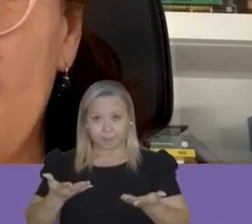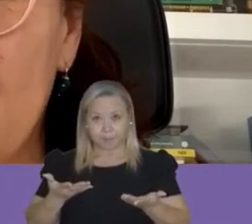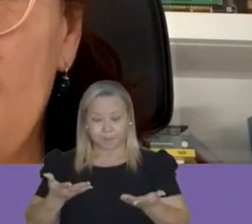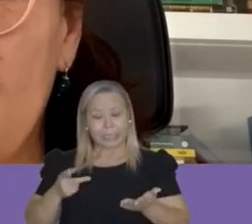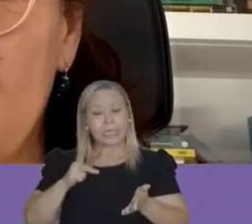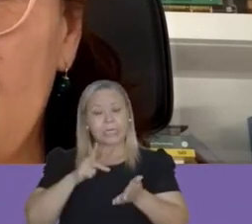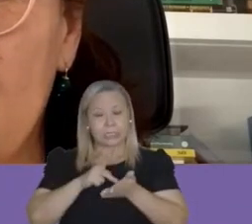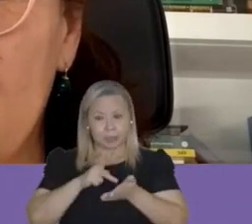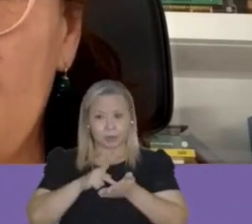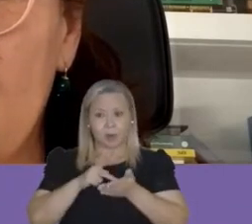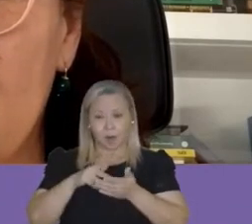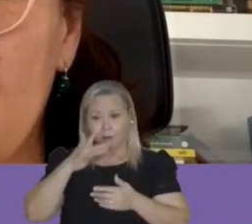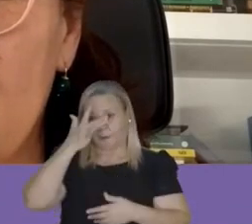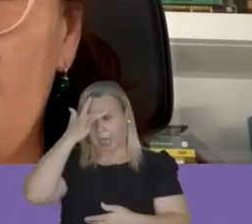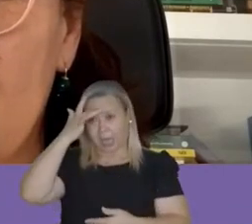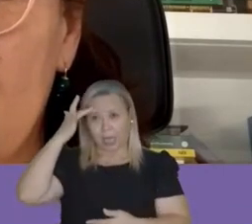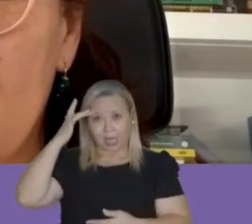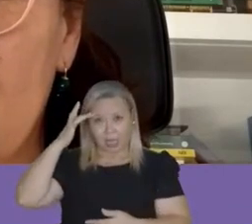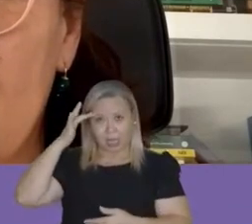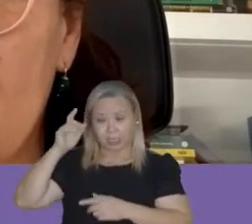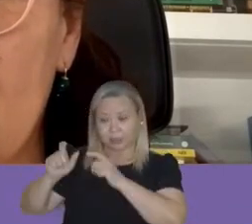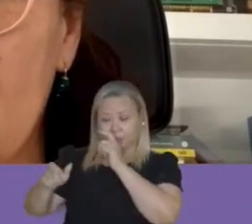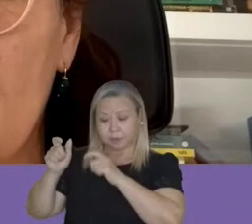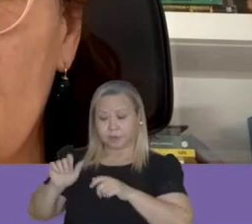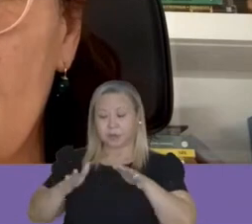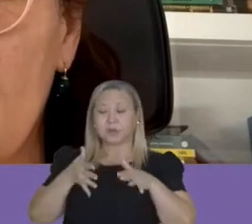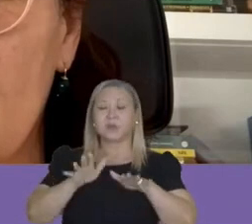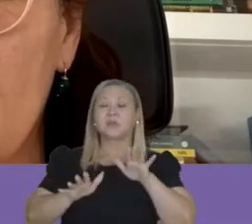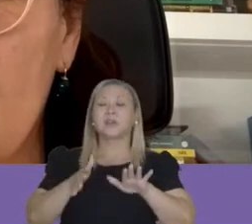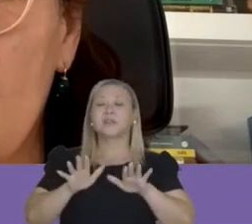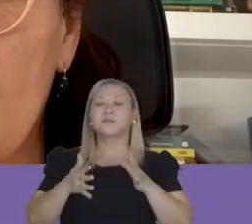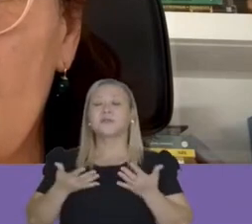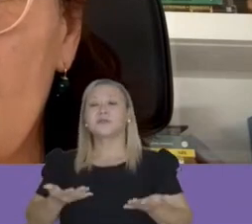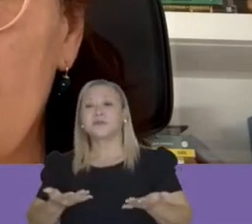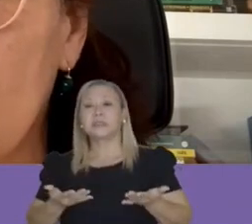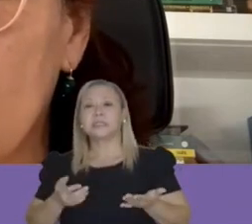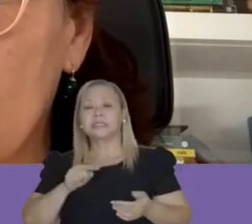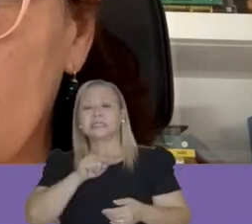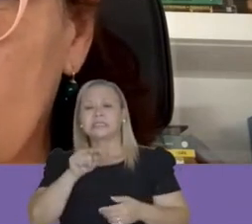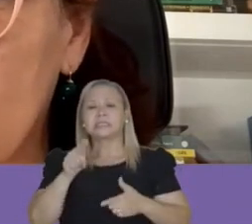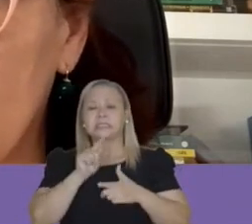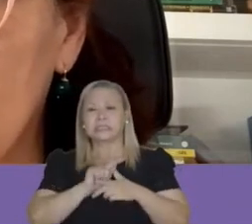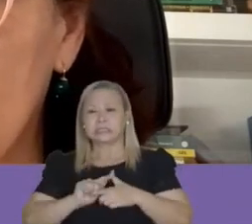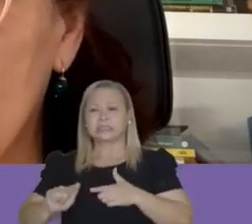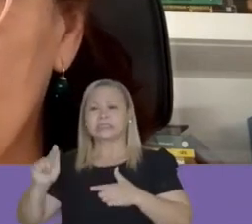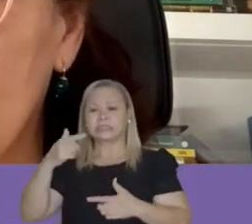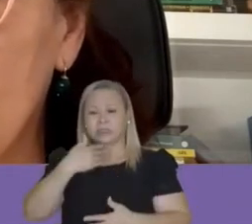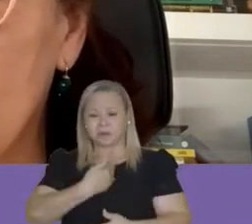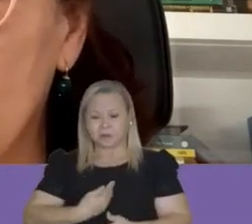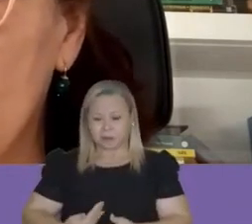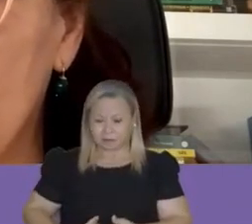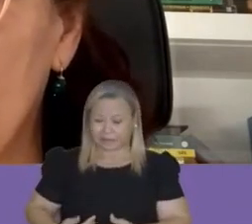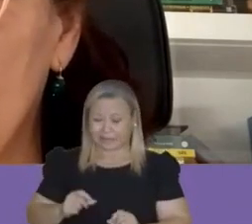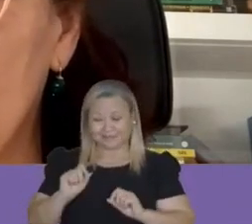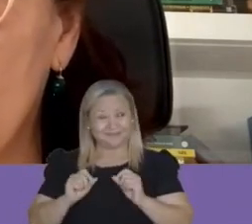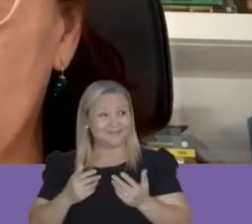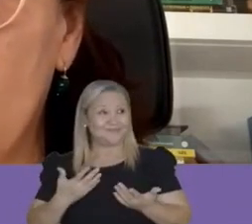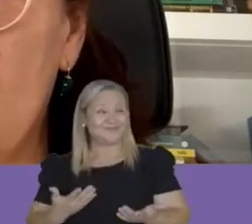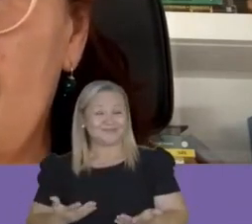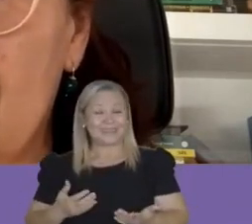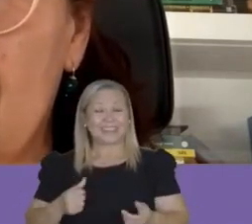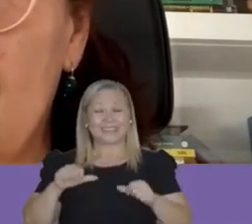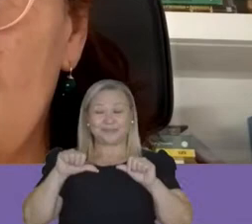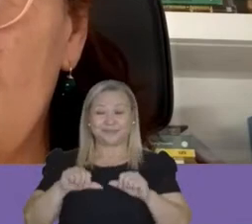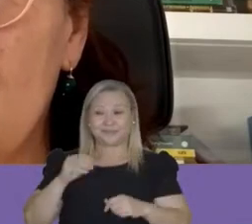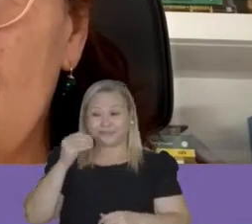Na verdade, as pessoas às vezes chamam essa gestão governamental, se é que eu posso chamar de